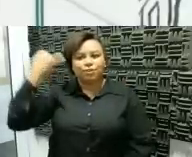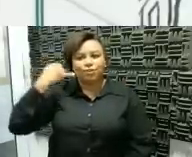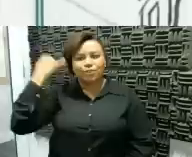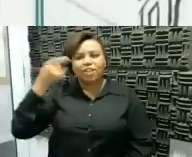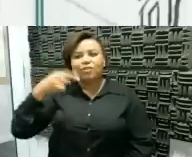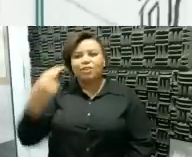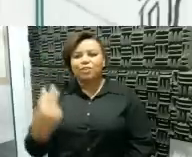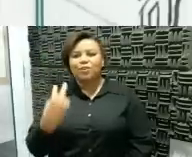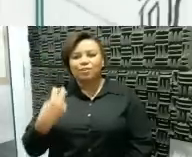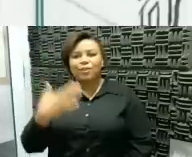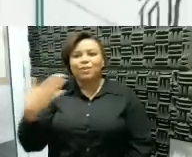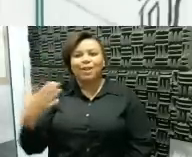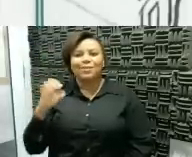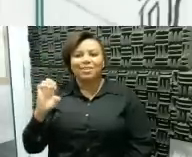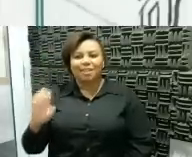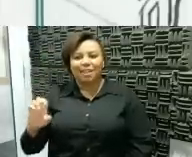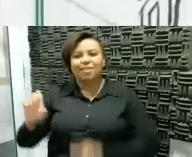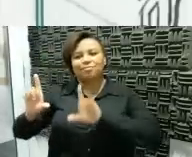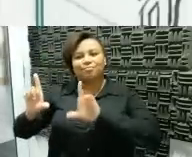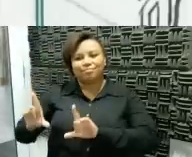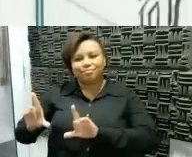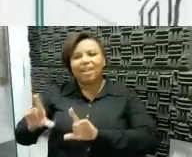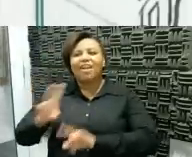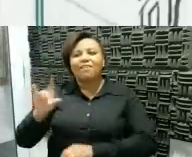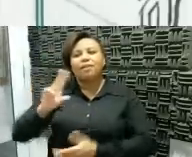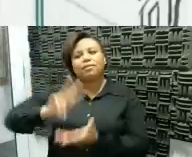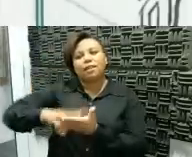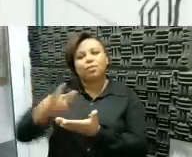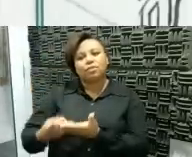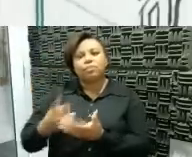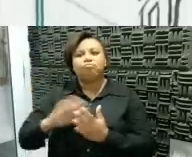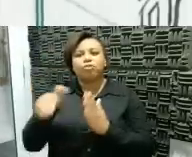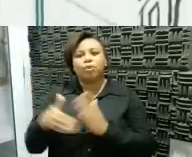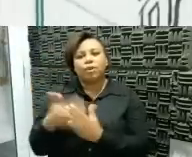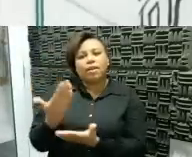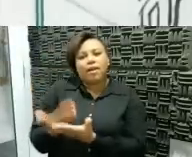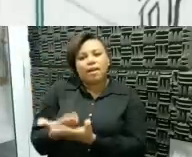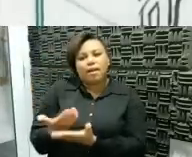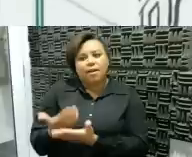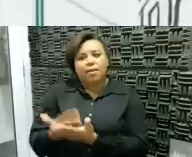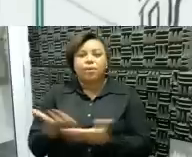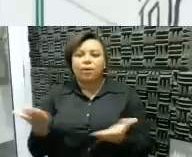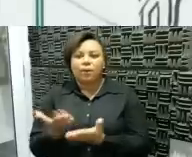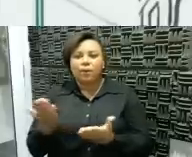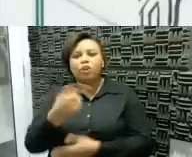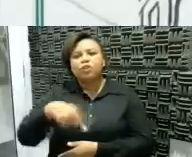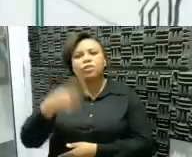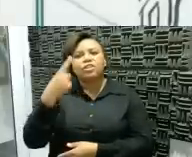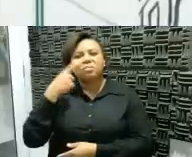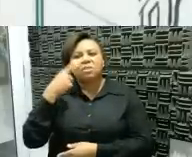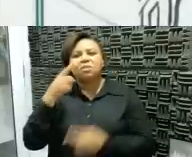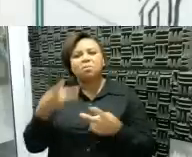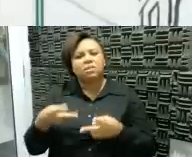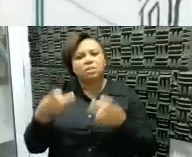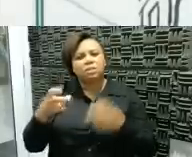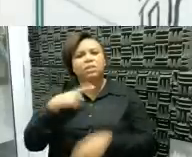do dos nossos quadros né ela vai est traduzindo essa aula para vocês e também vocês devem estar notando quem tá acostumado com as aulas